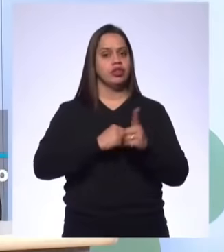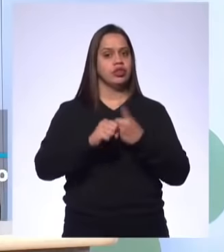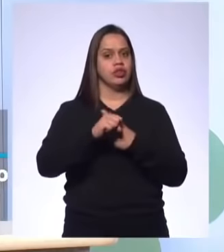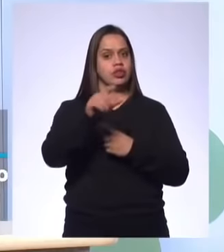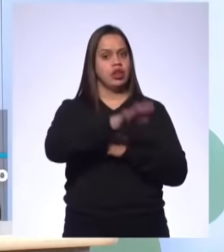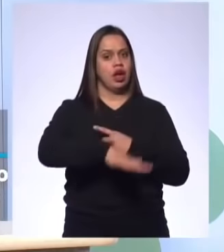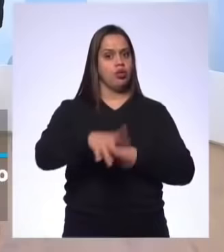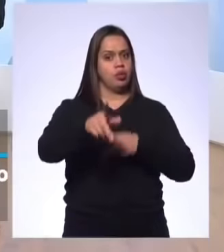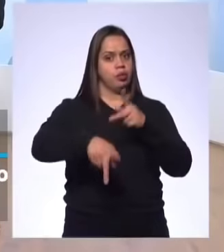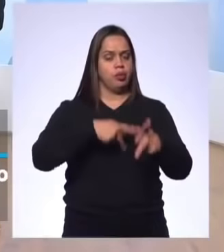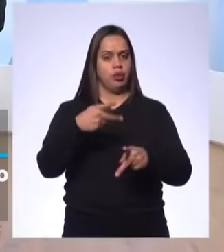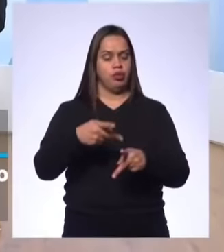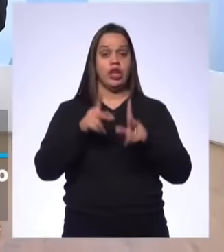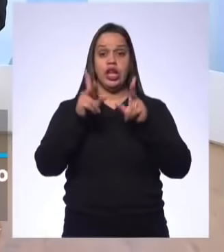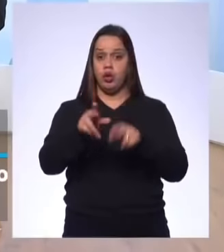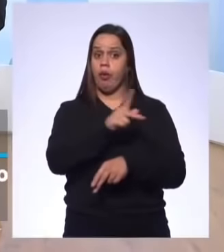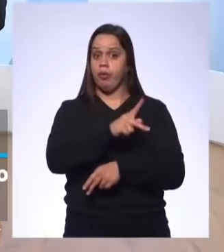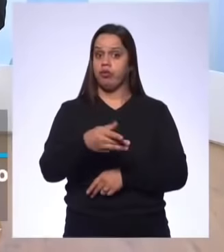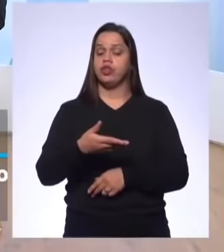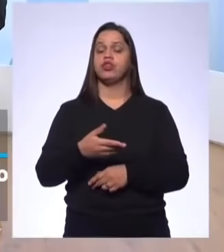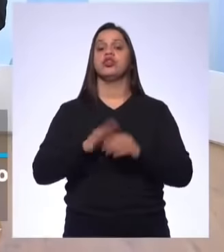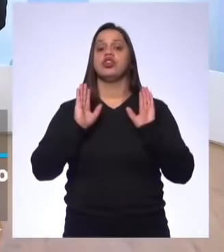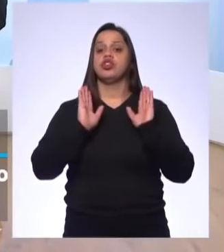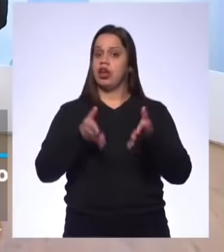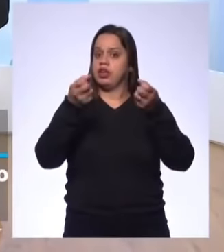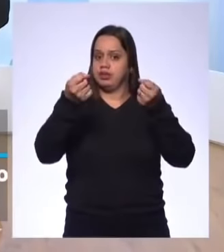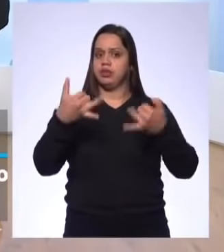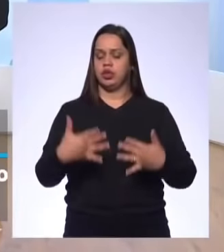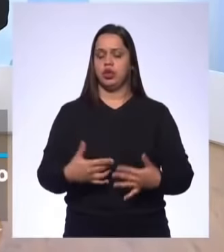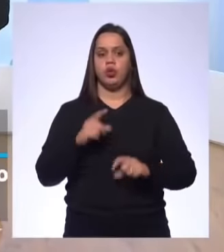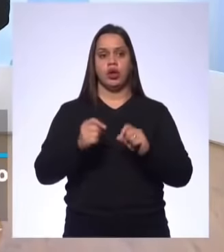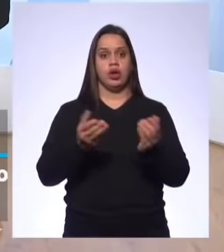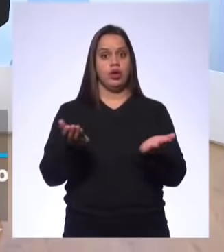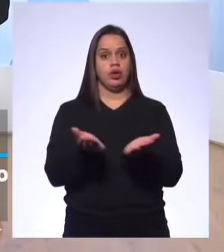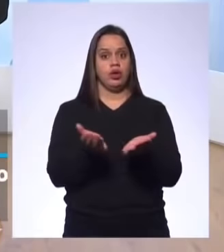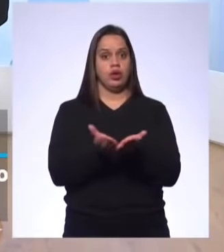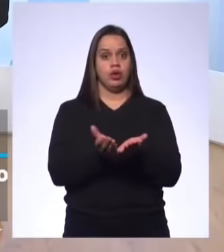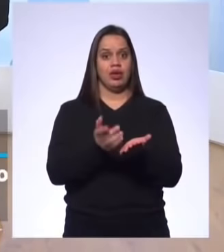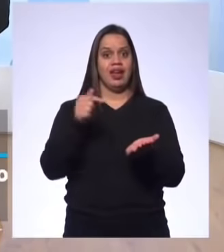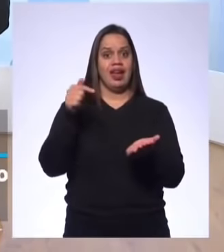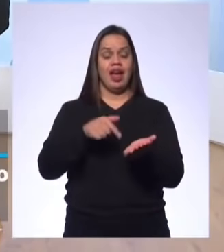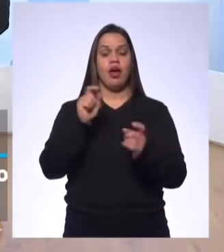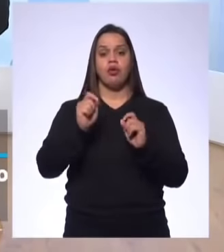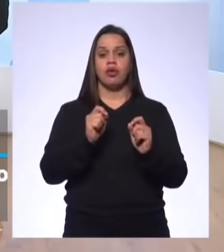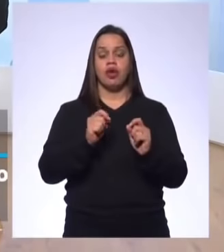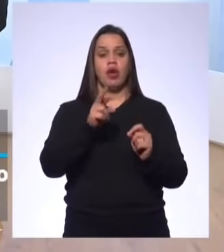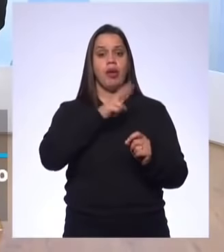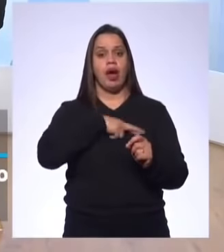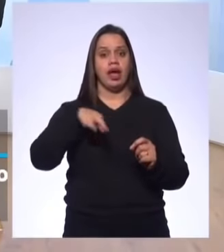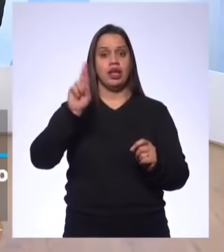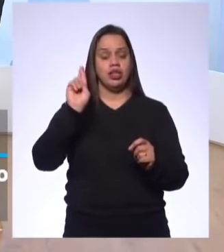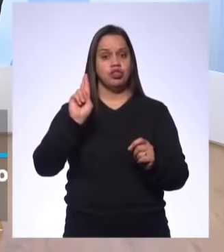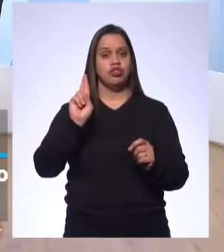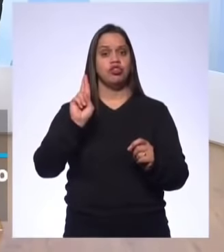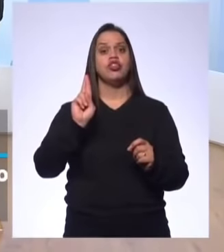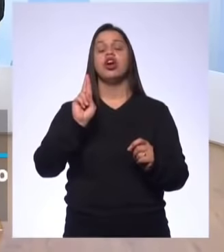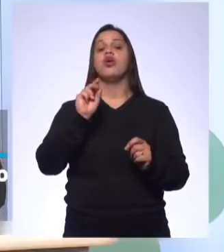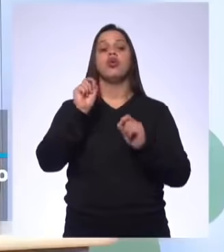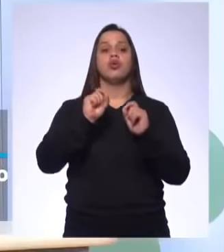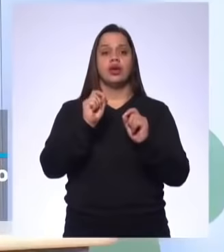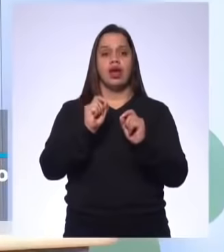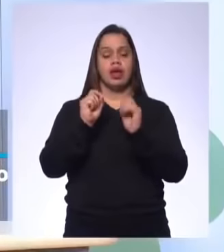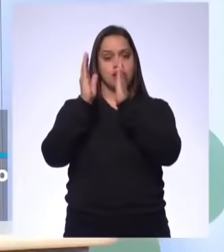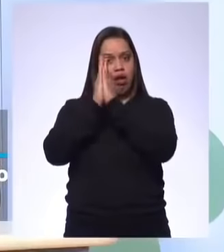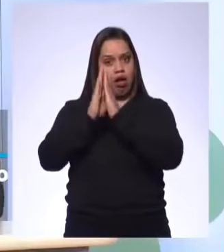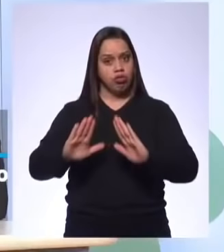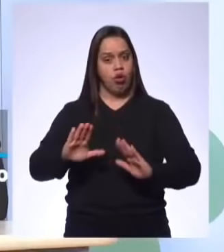havia explicado para vocês, garotada, o cristianismo tem uma religião monoteísta. Então, é um